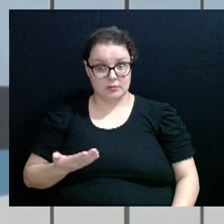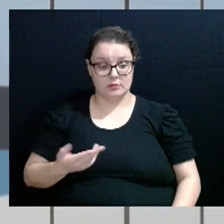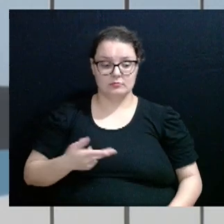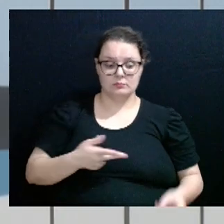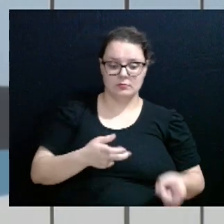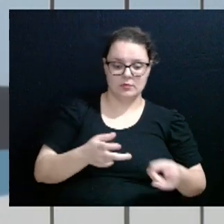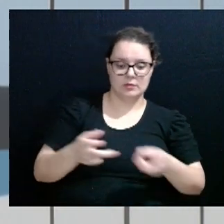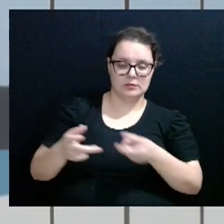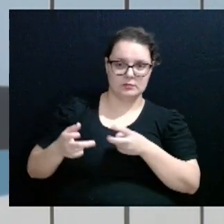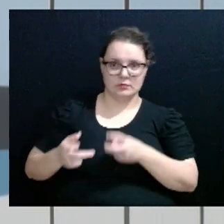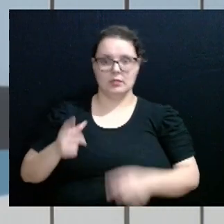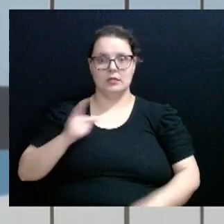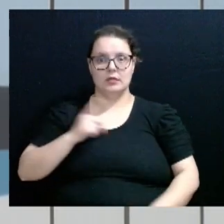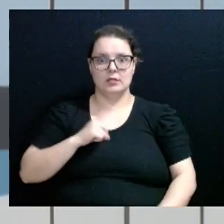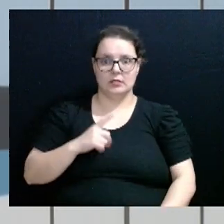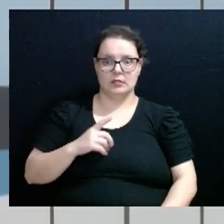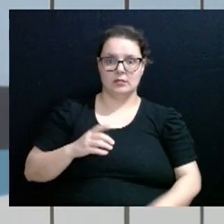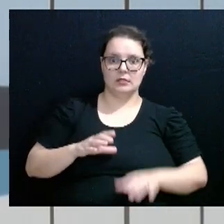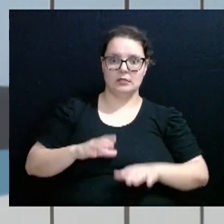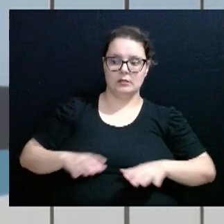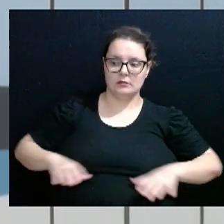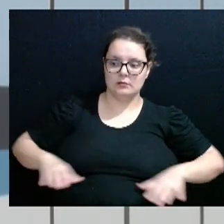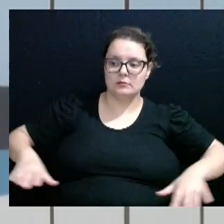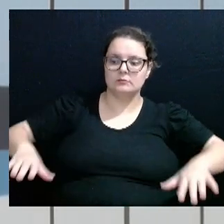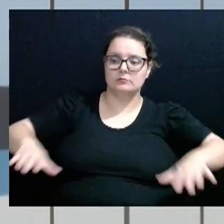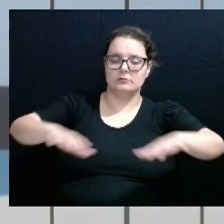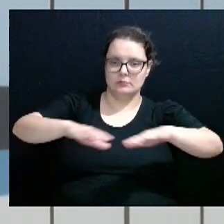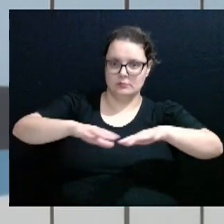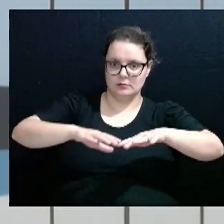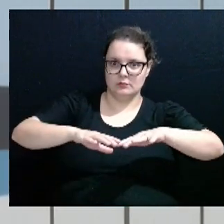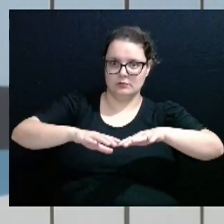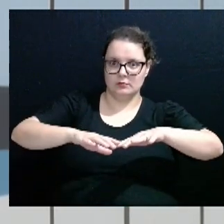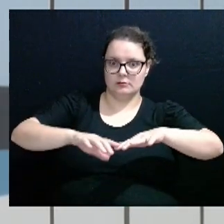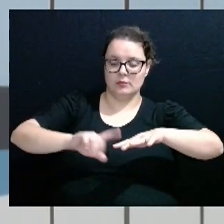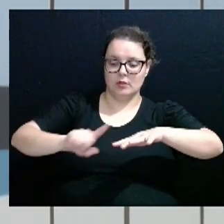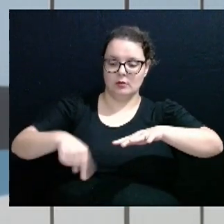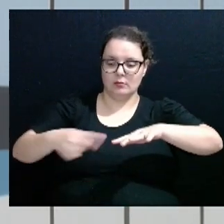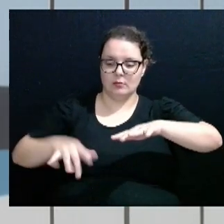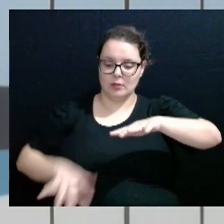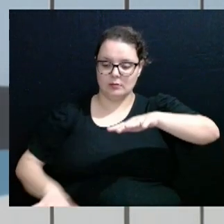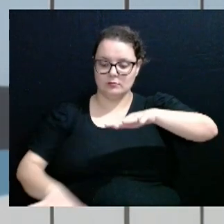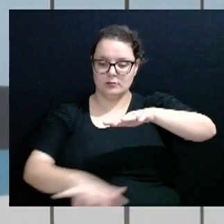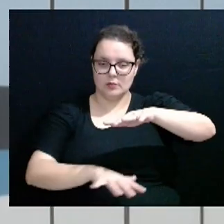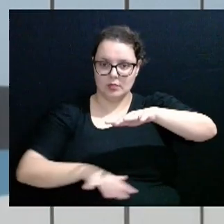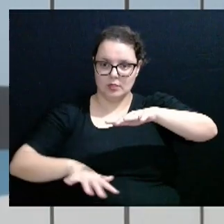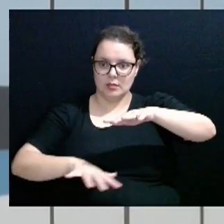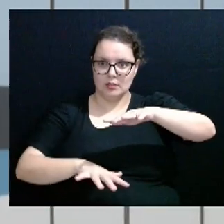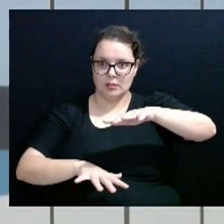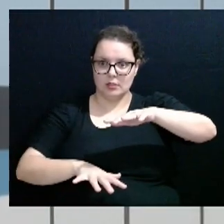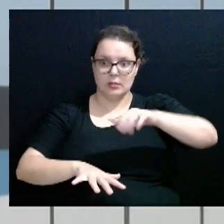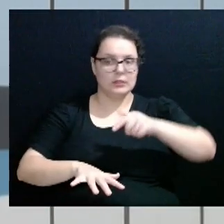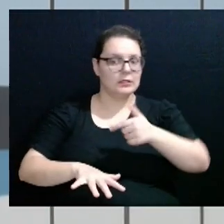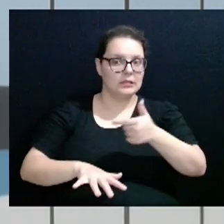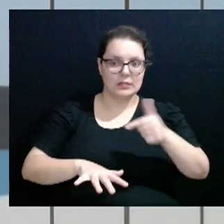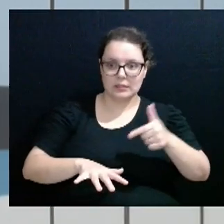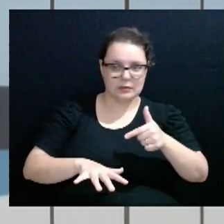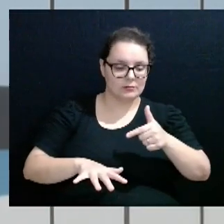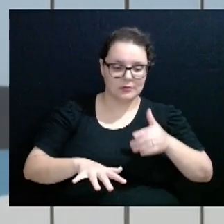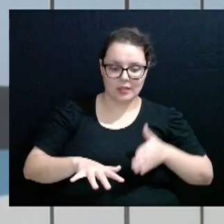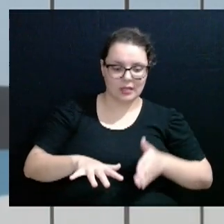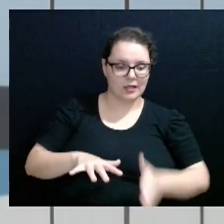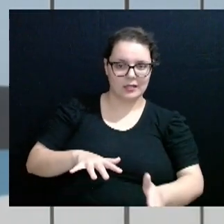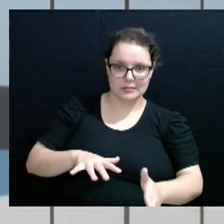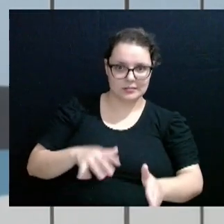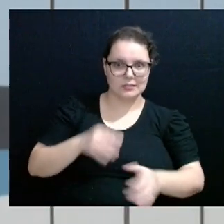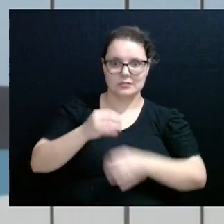uma camada, uma outra população que não tem acesso a essa internet, a gente exclui essas pessoas do